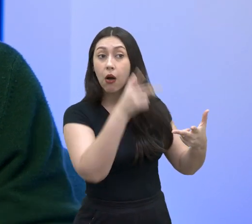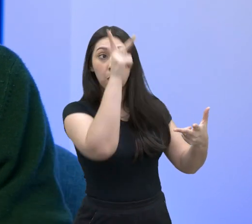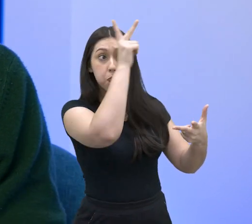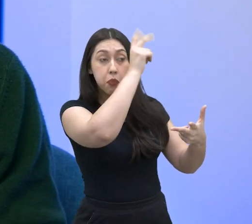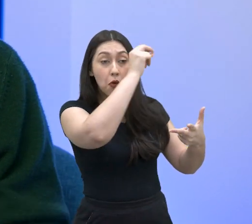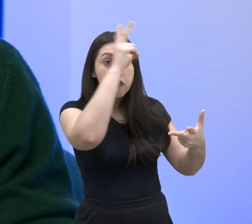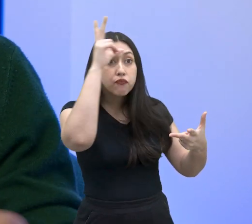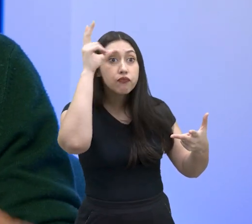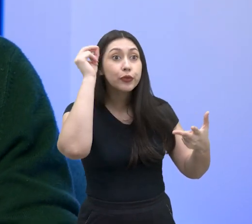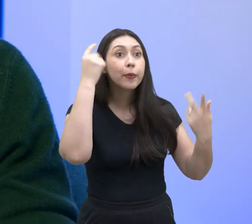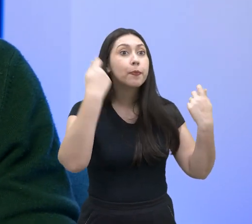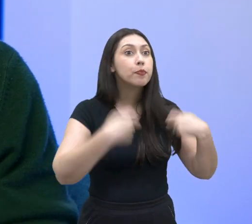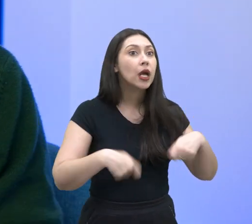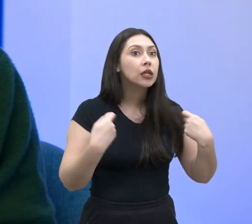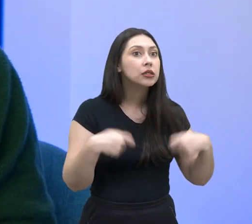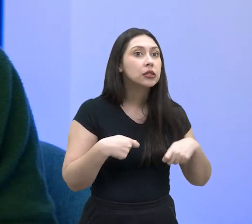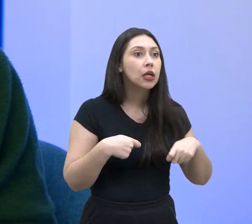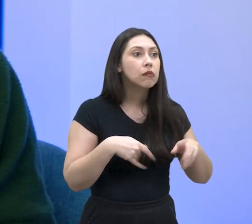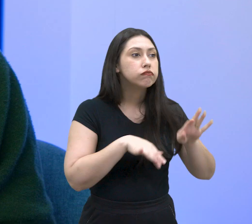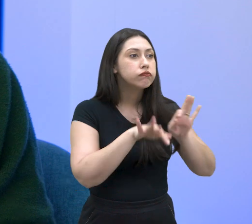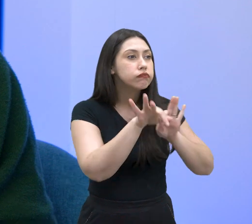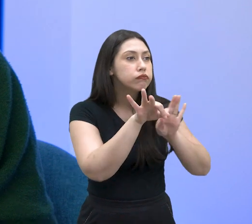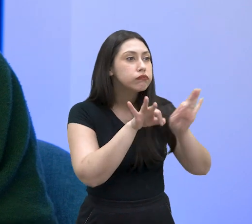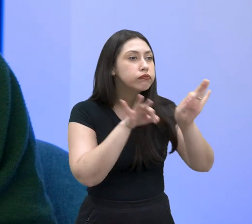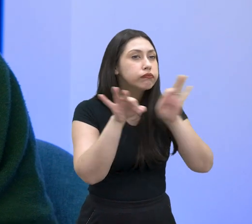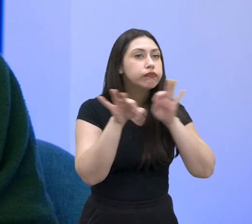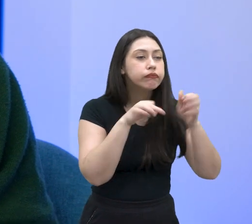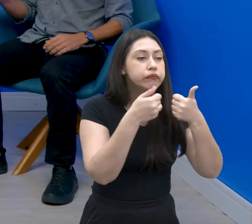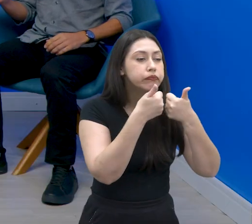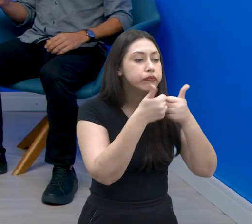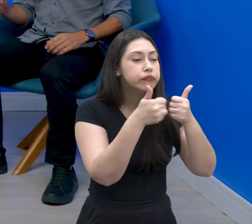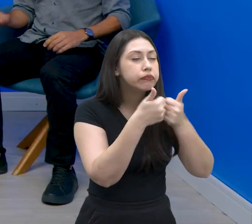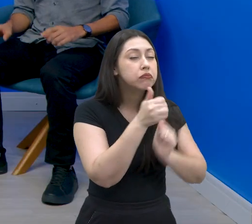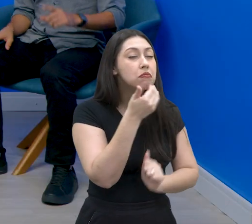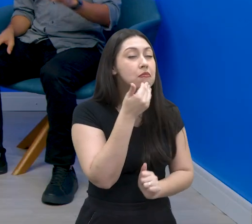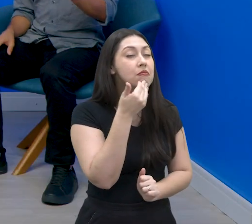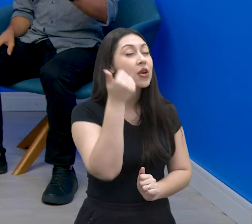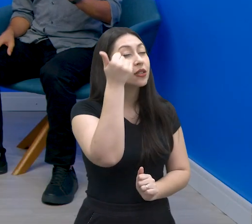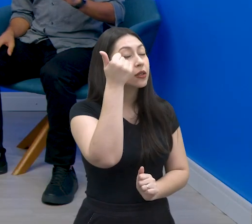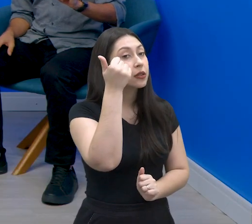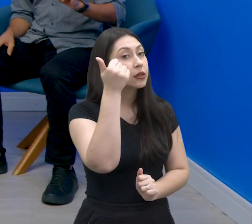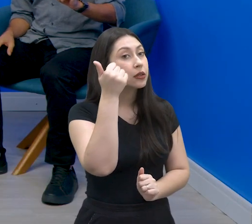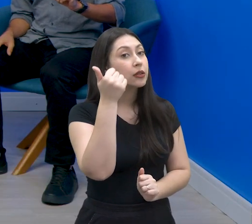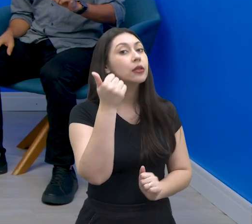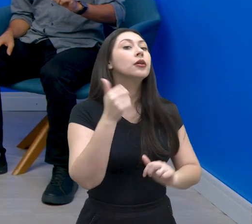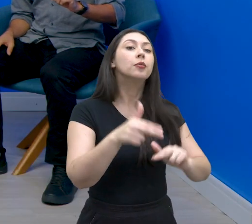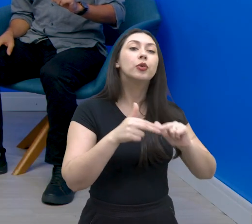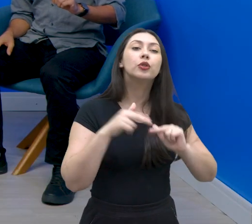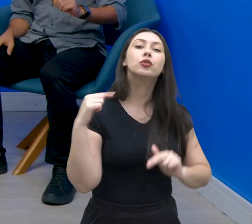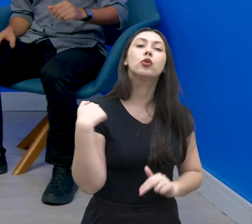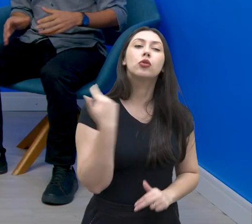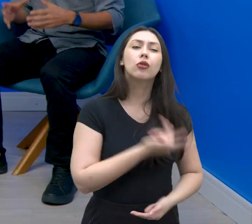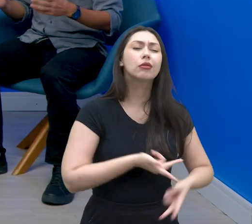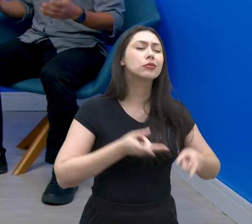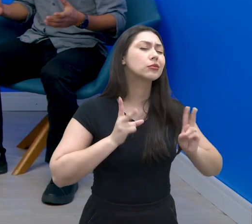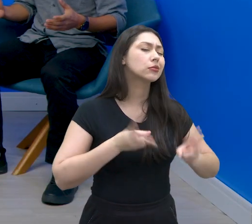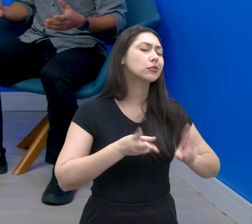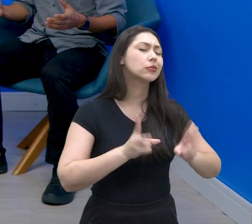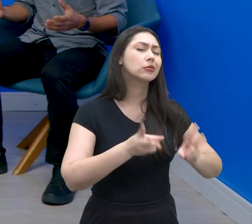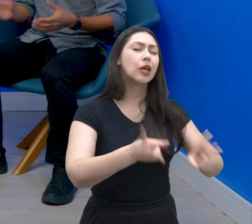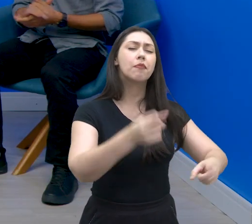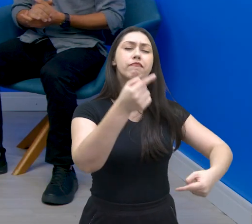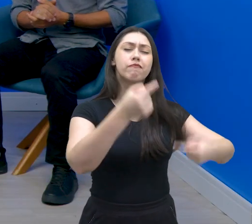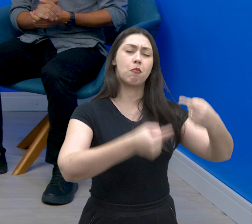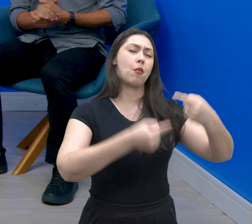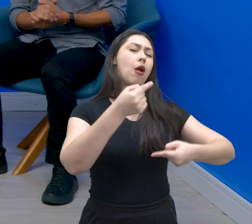que a gente toma, em todas as ações que a gente toma na nossa vida. Muito legal. E tem mais perguntas chegando do público, muitas dúvidas